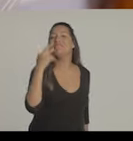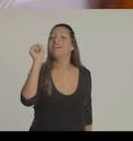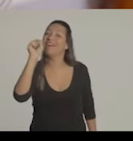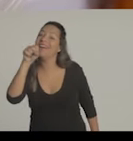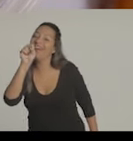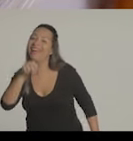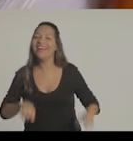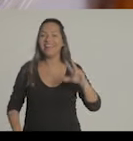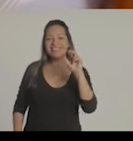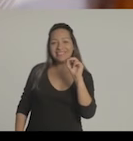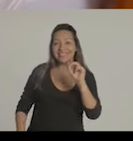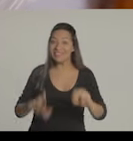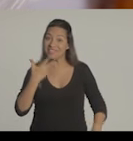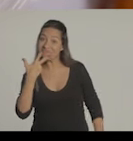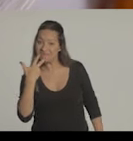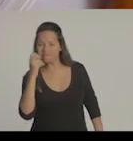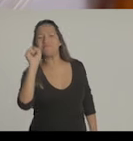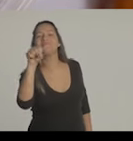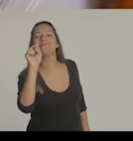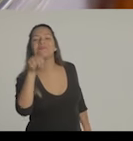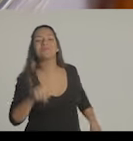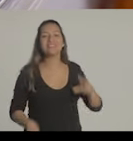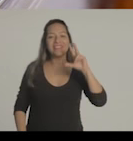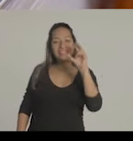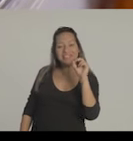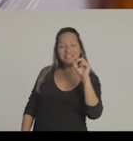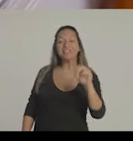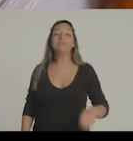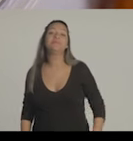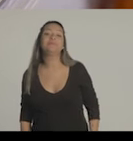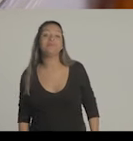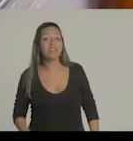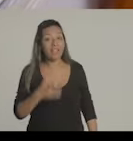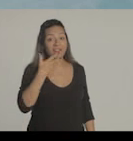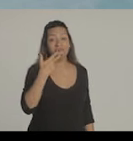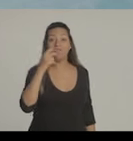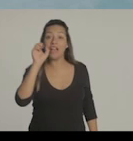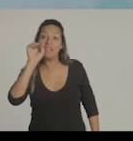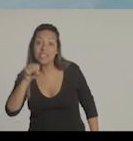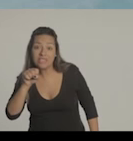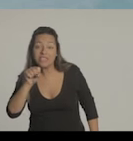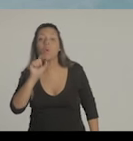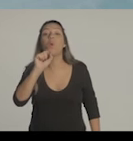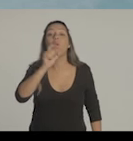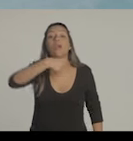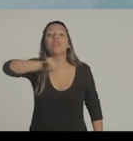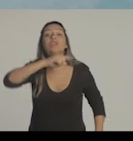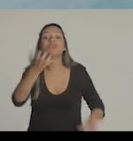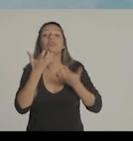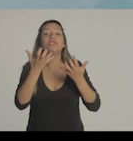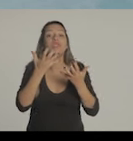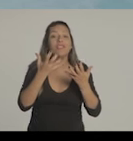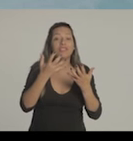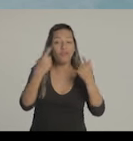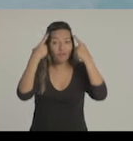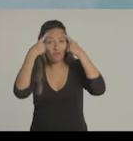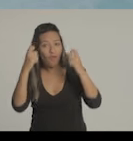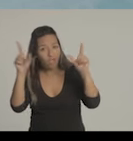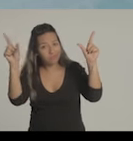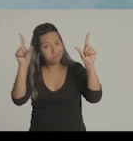representa. Diga sim, 50. Diga sim, 50. Diga sim, é uma cidade muito